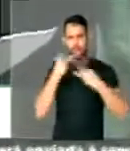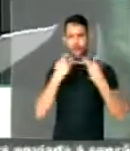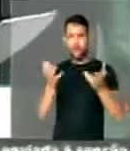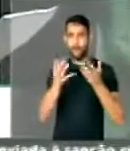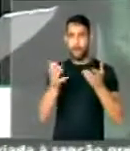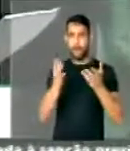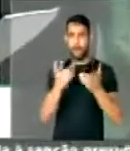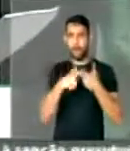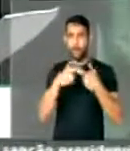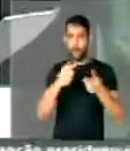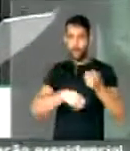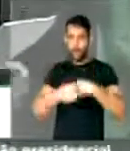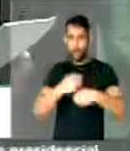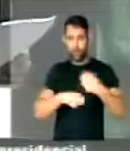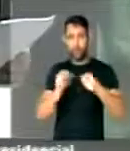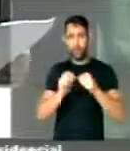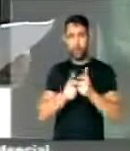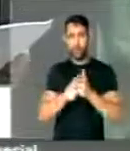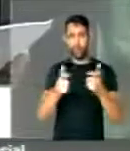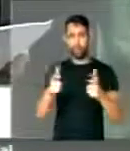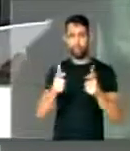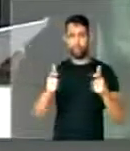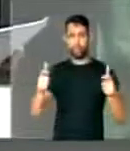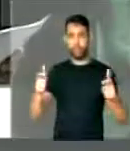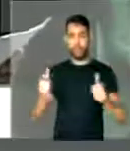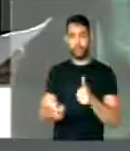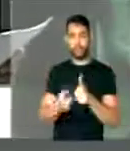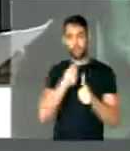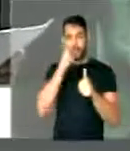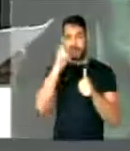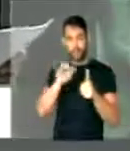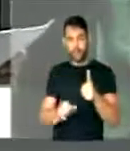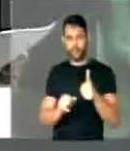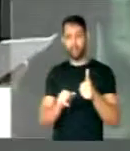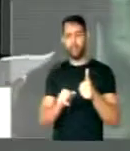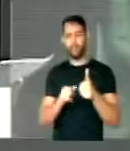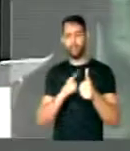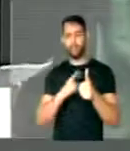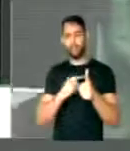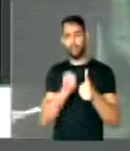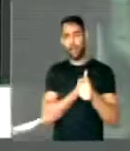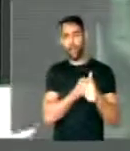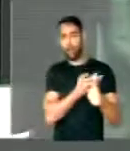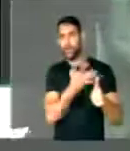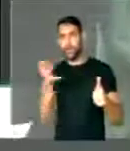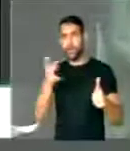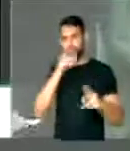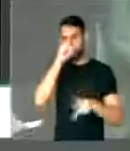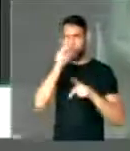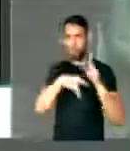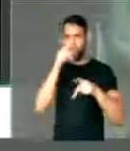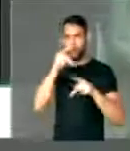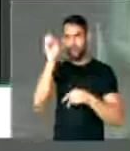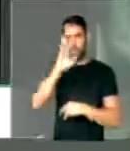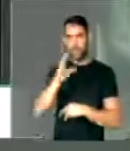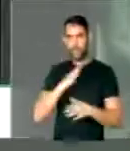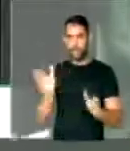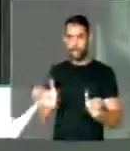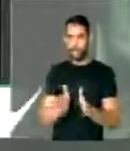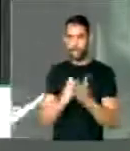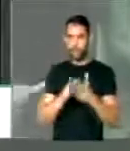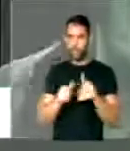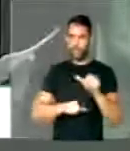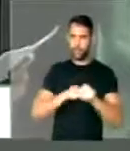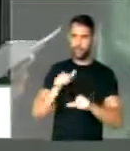recessão econômica levou ao crescimento pela primeira vez em mais de uma década do número de brasileiros pobres